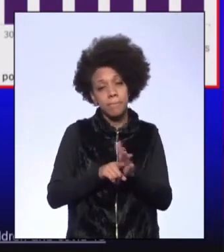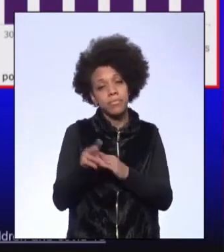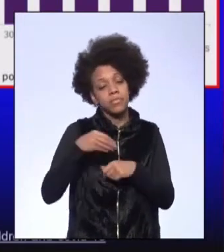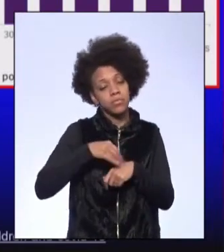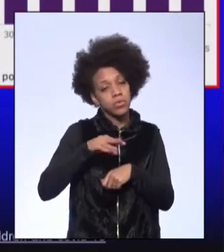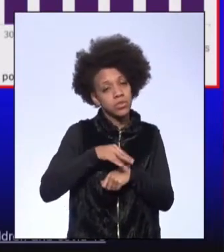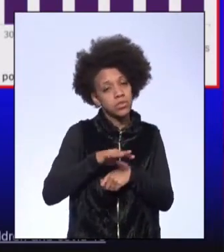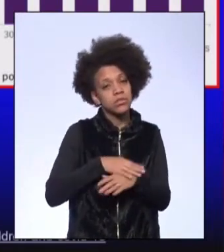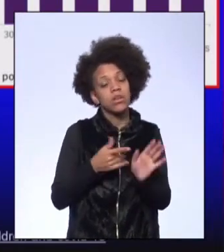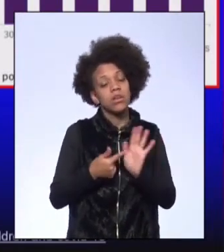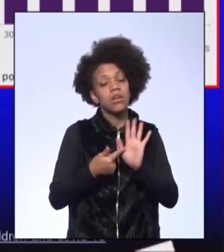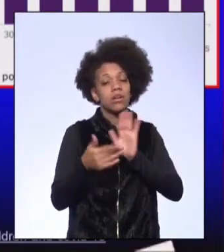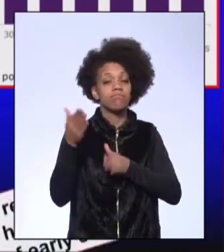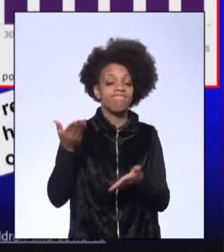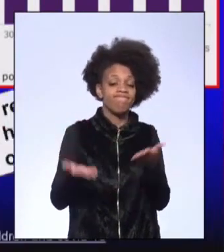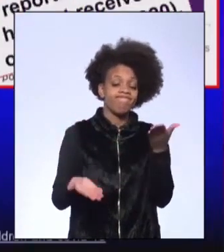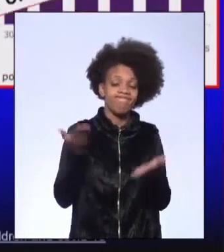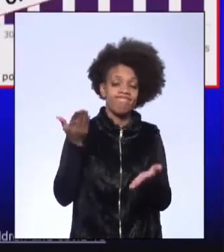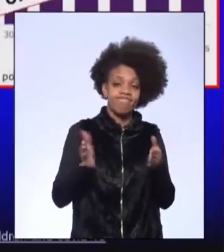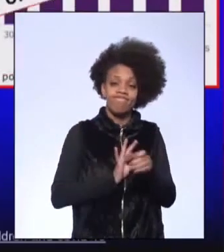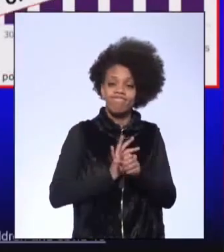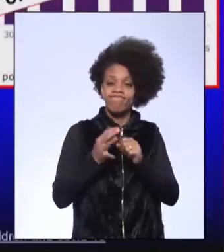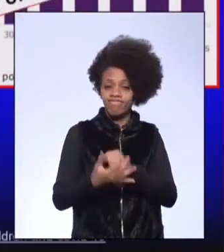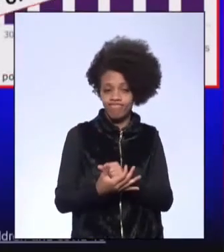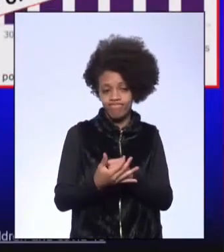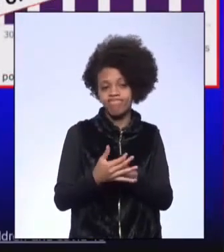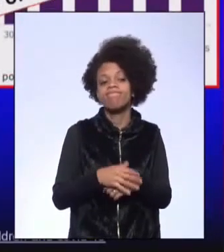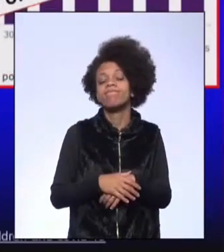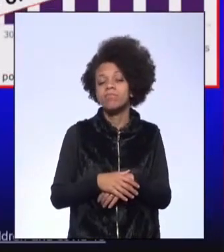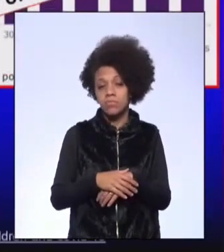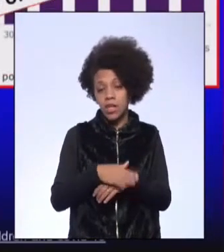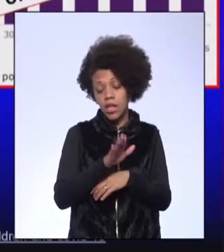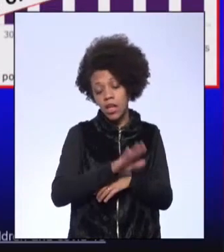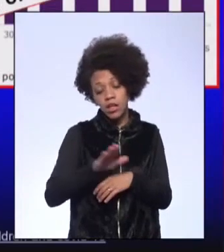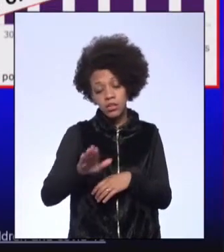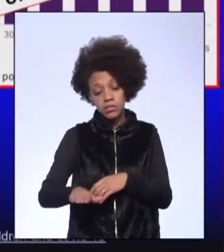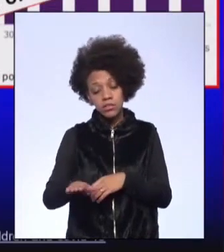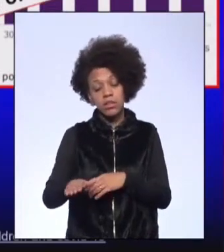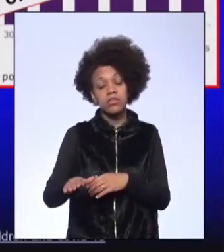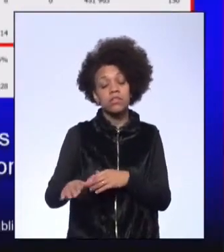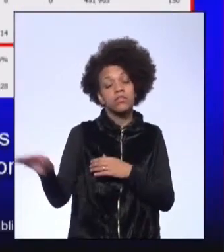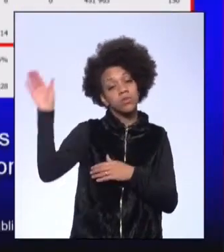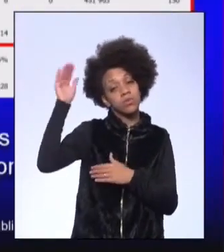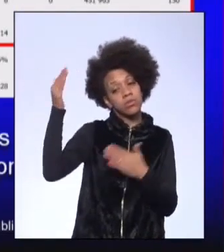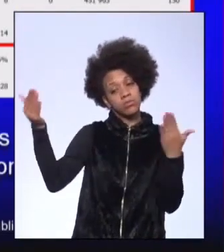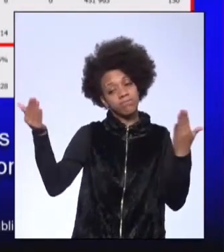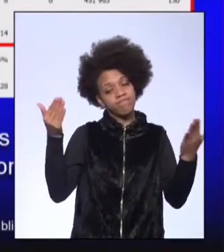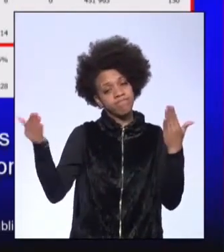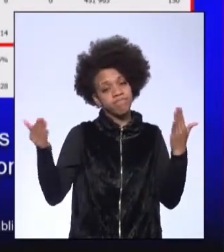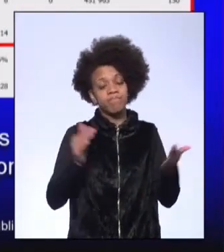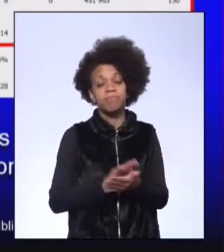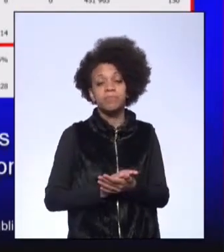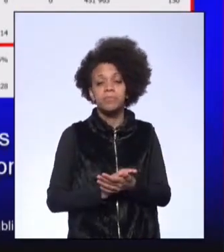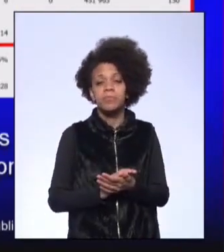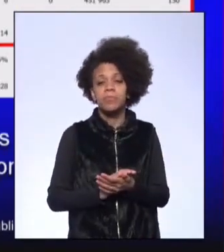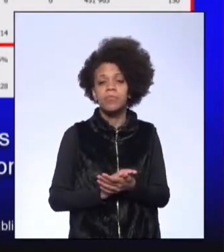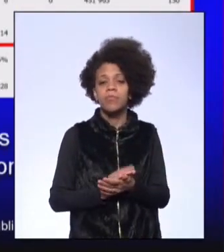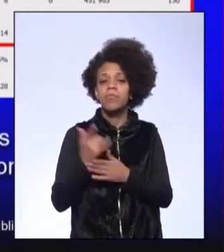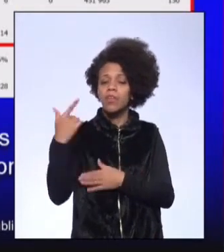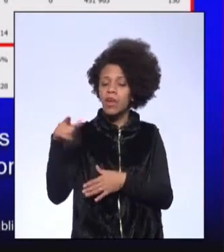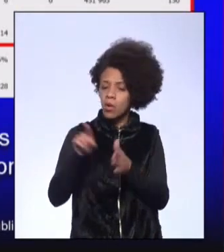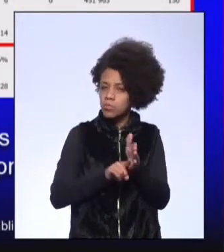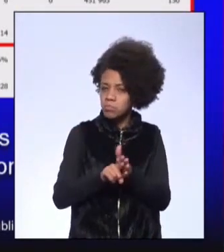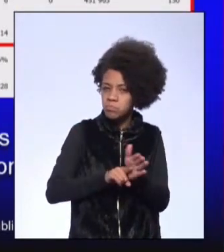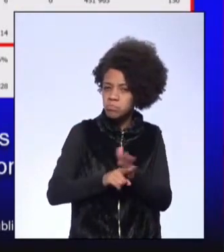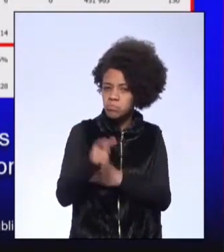sugerindo a relevância da transmissão nos adultos em relação às crianças. Esse é um outro estudo